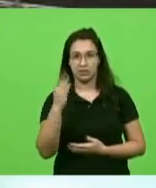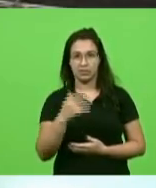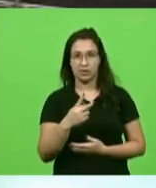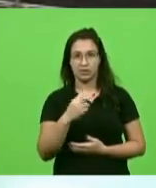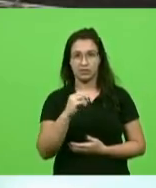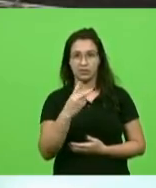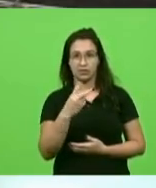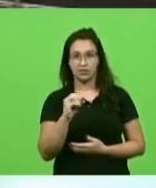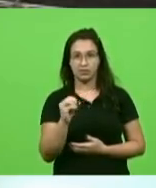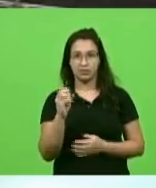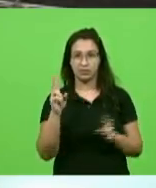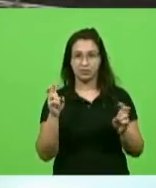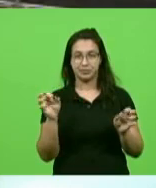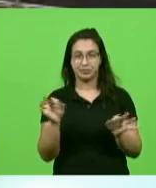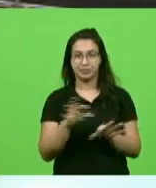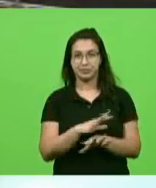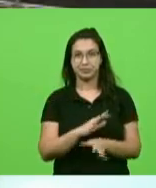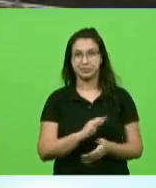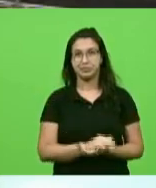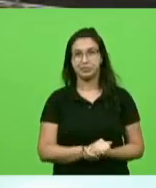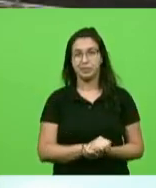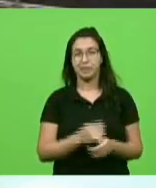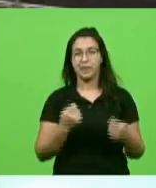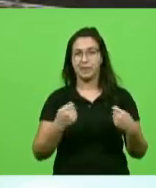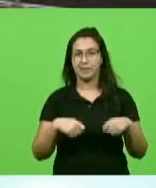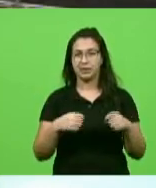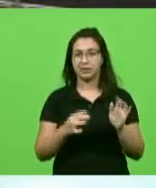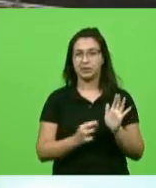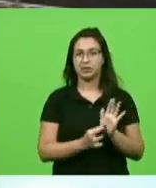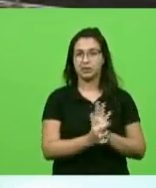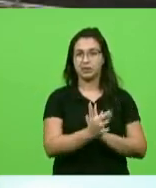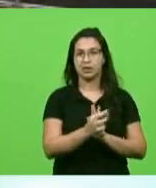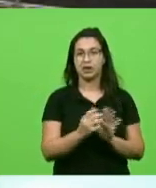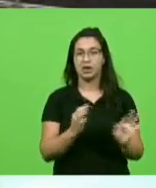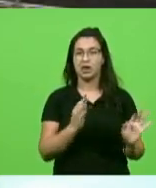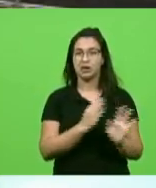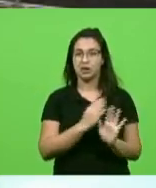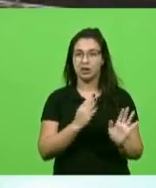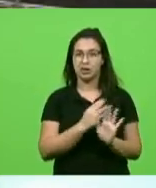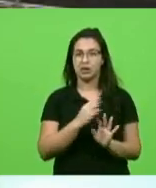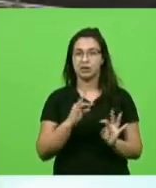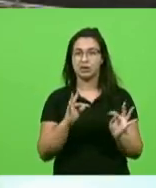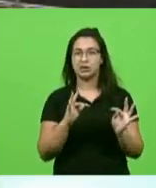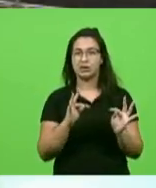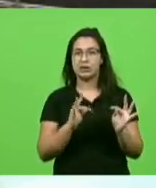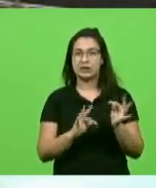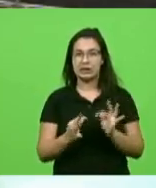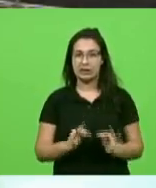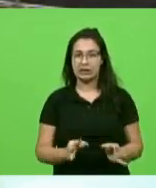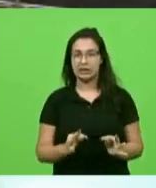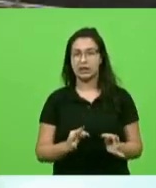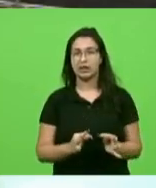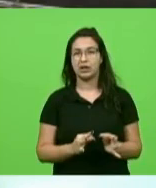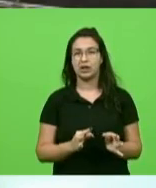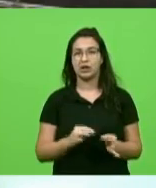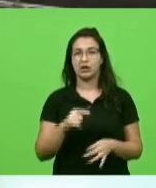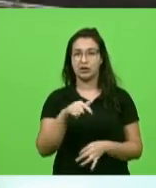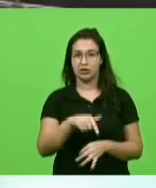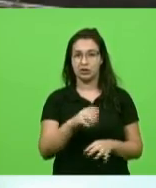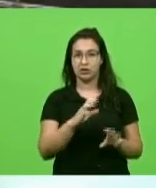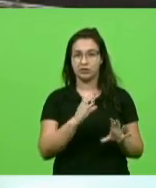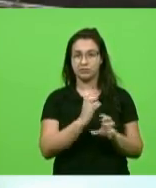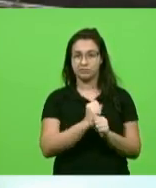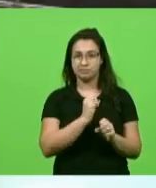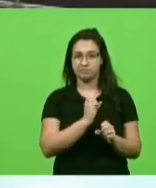37070/2020 fechar primeiramente é necessário destacar que análise técnica efetuada no âmbito desta corte